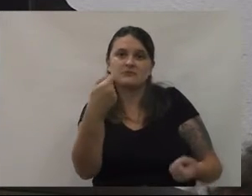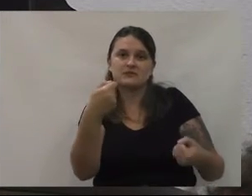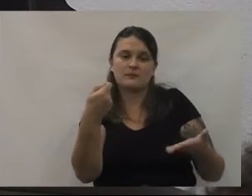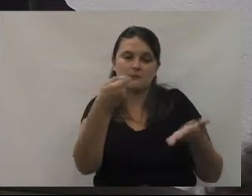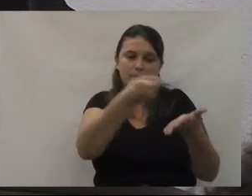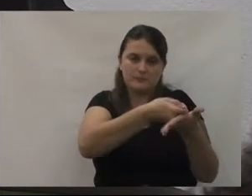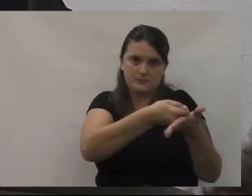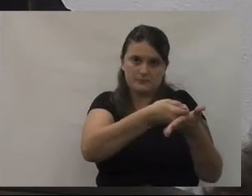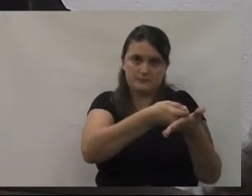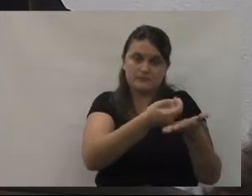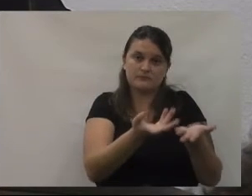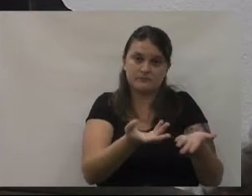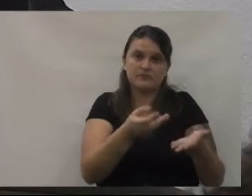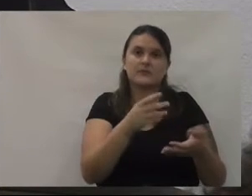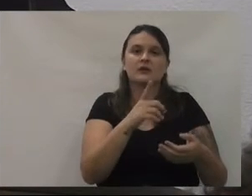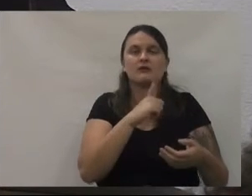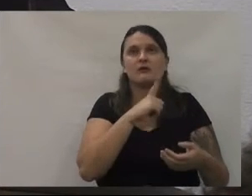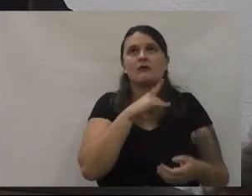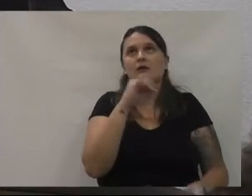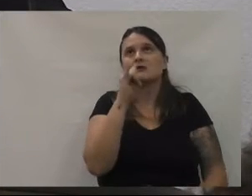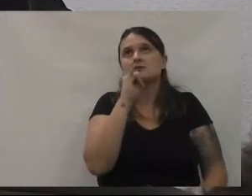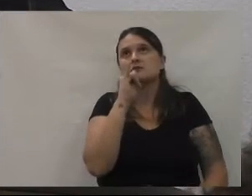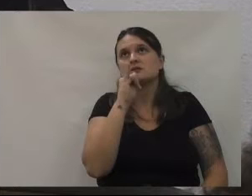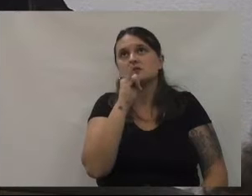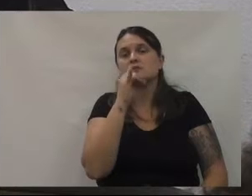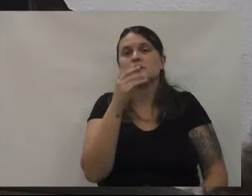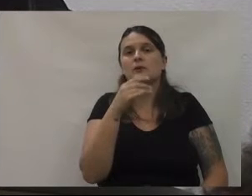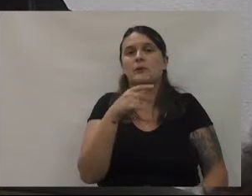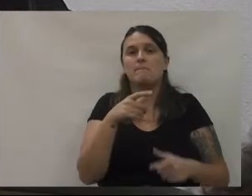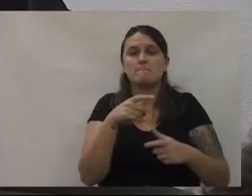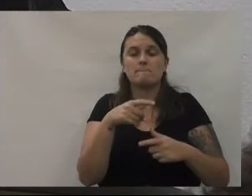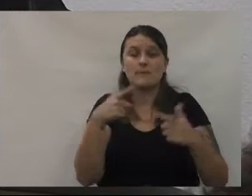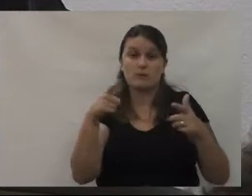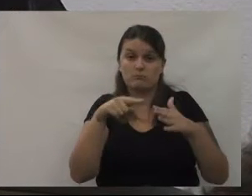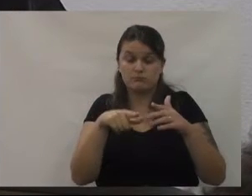complementar. Então, e ele tem, por exemplo, o mais